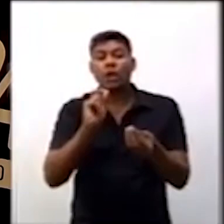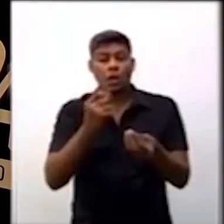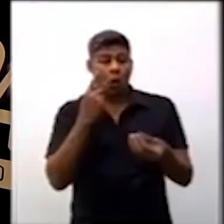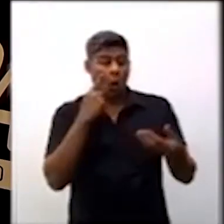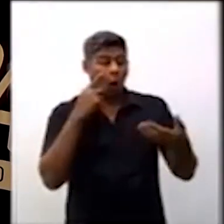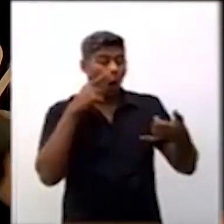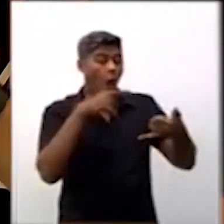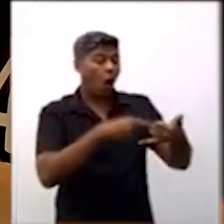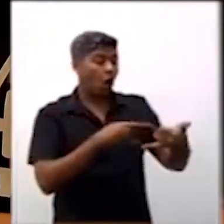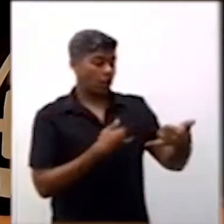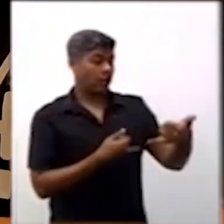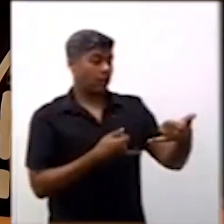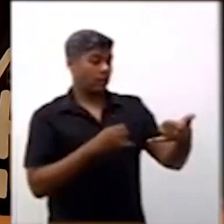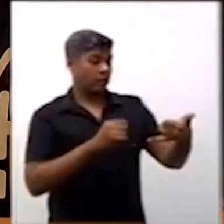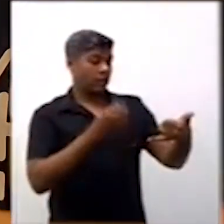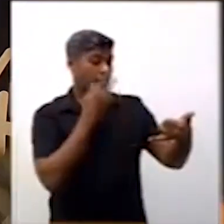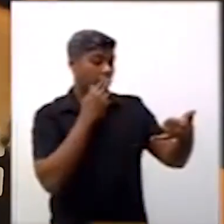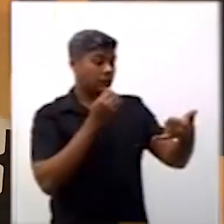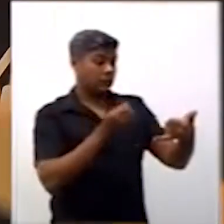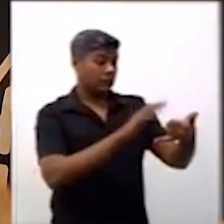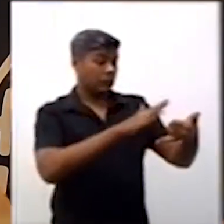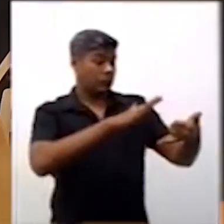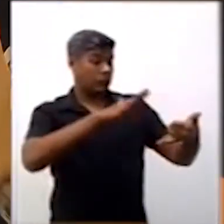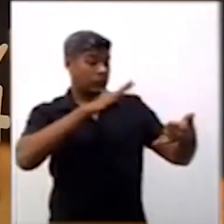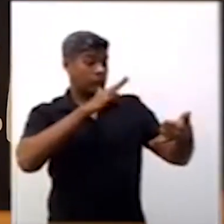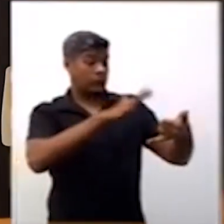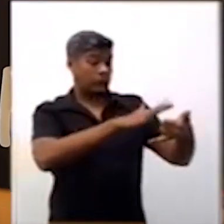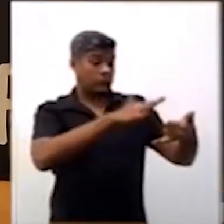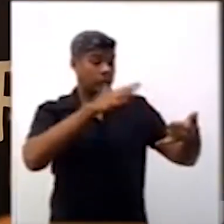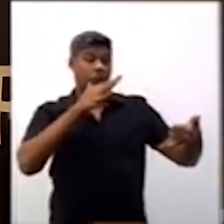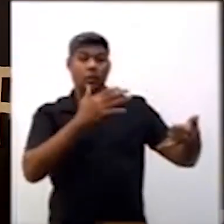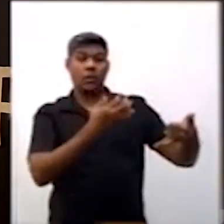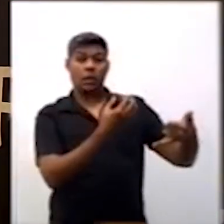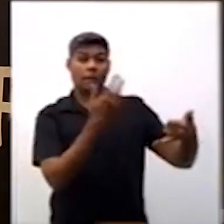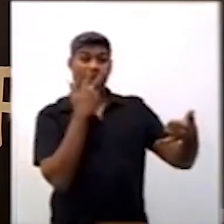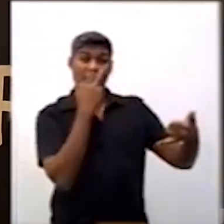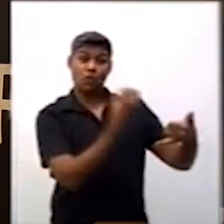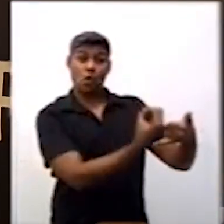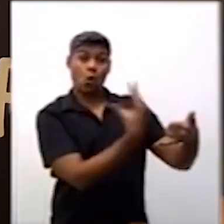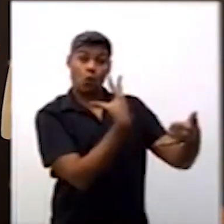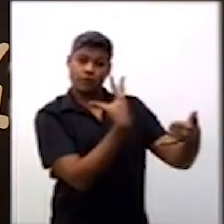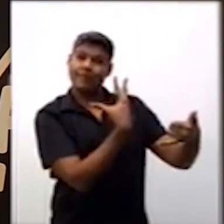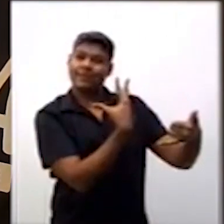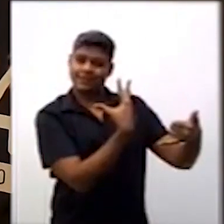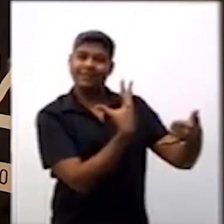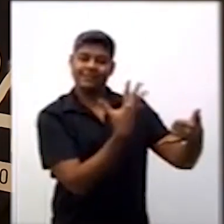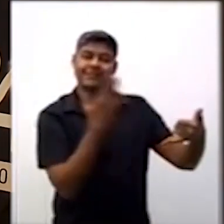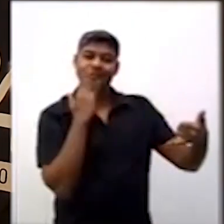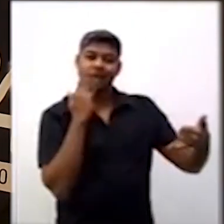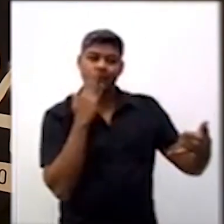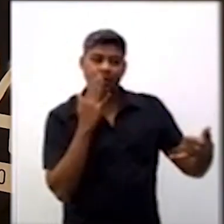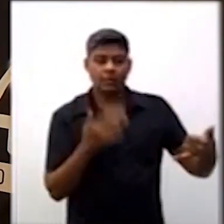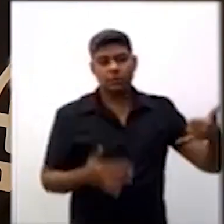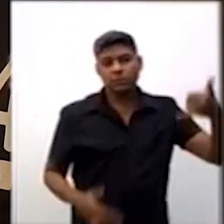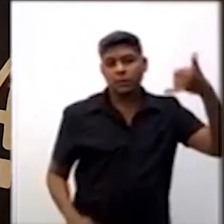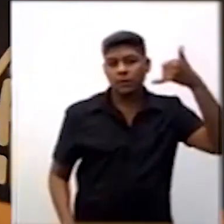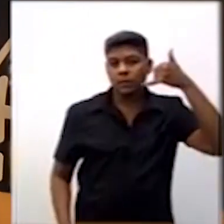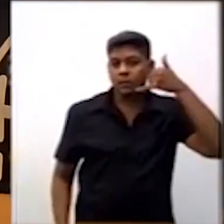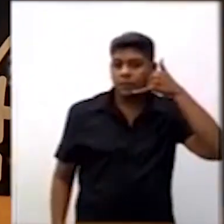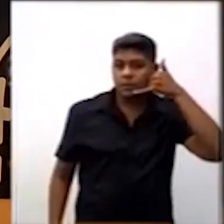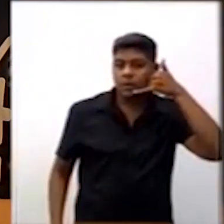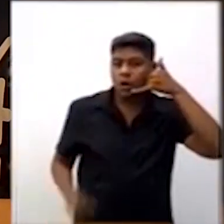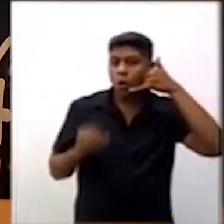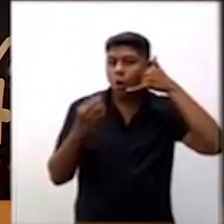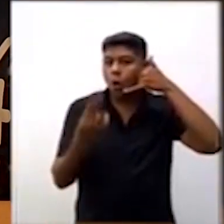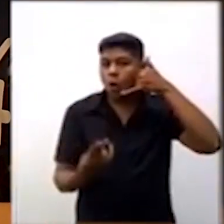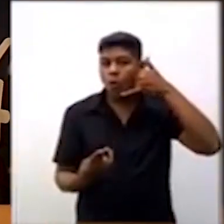olha para ele e a tela brilha. Então ele emite luz, energia luminosa. Você põe ele no ouvido ou então